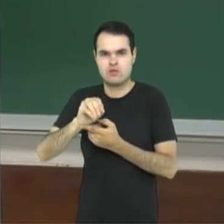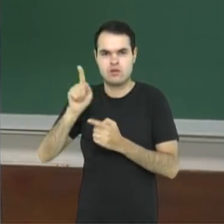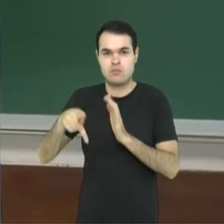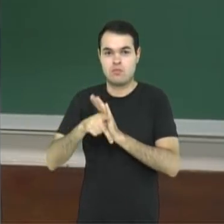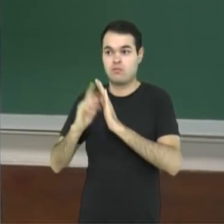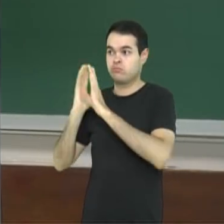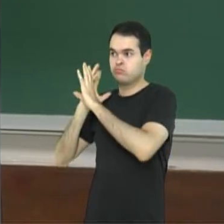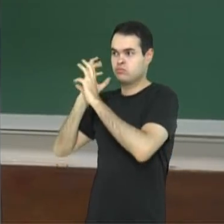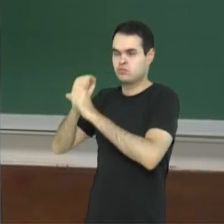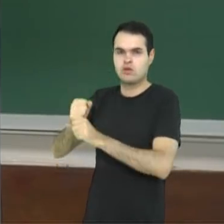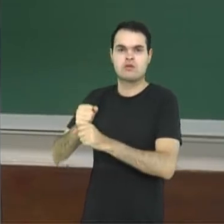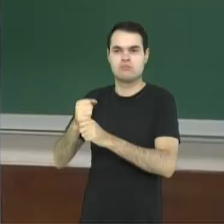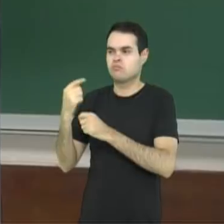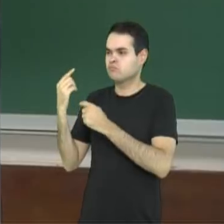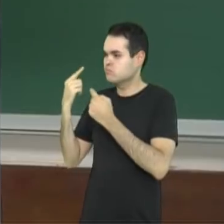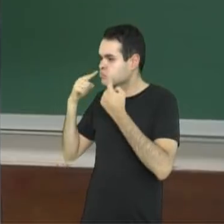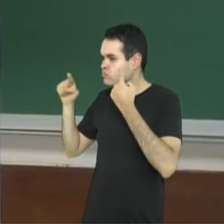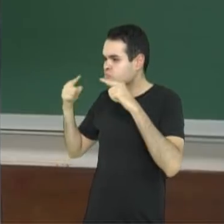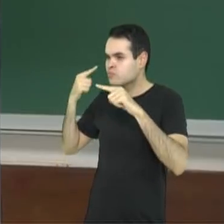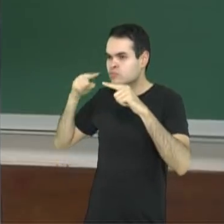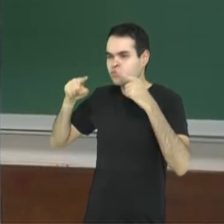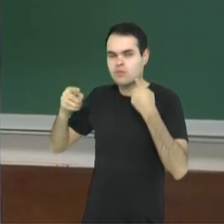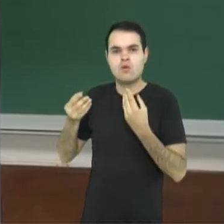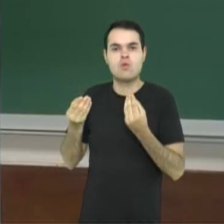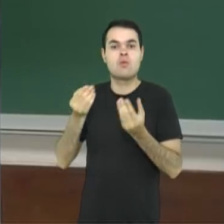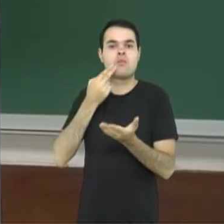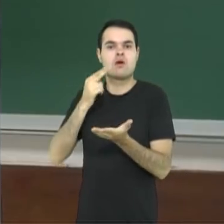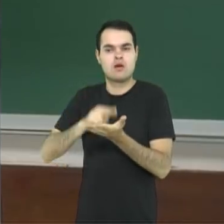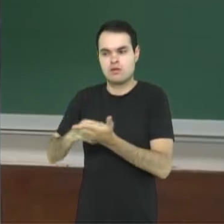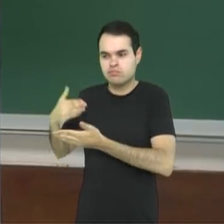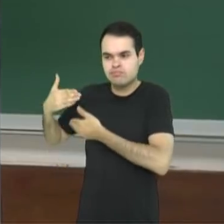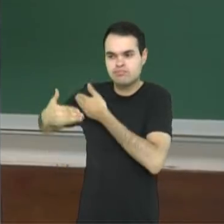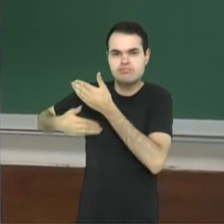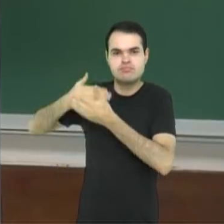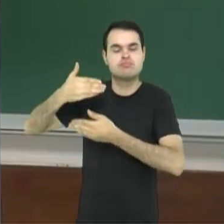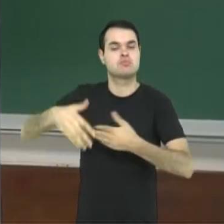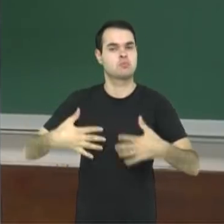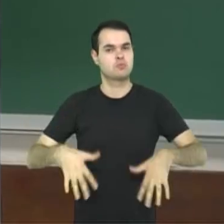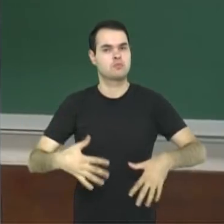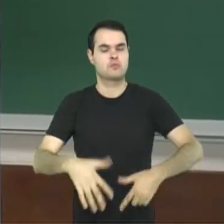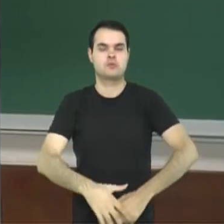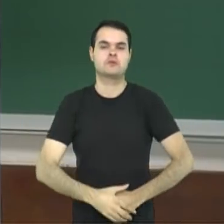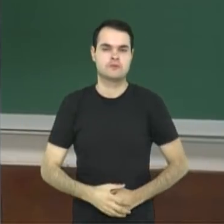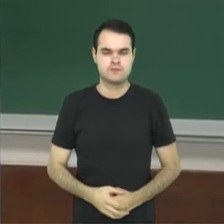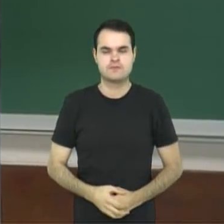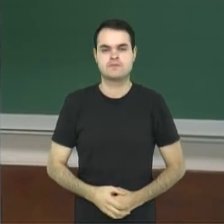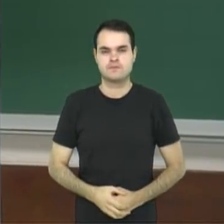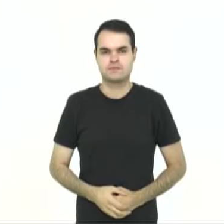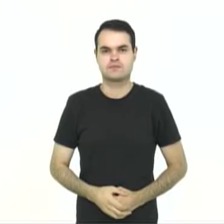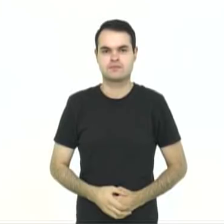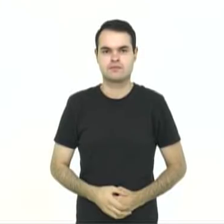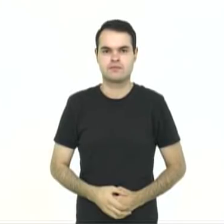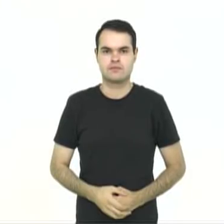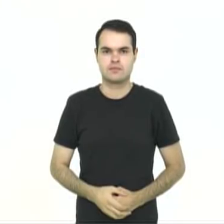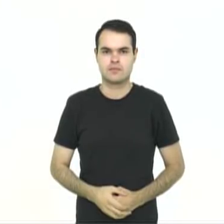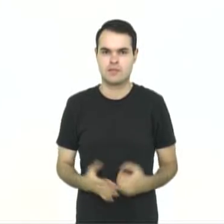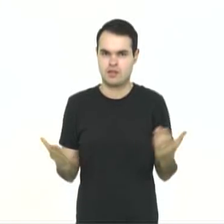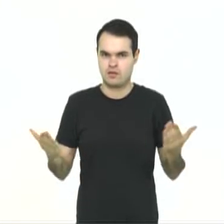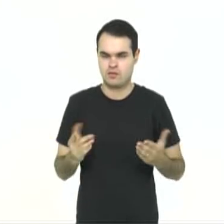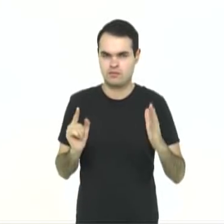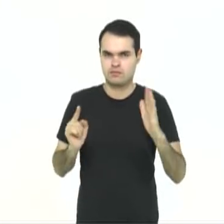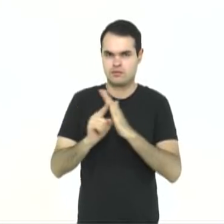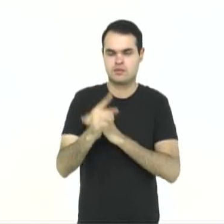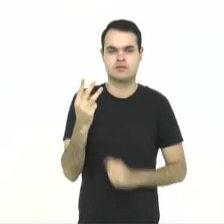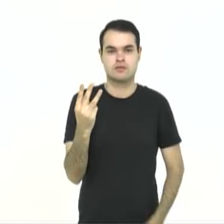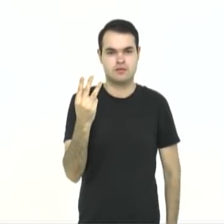de como que foi havendo a evolução das cartas ao longo da nossa história, né? Então, vamos para o exercício